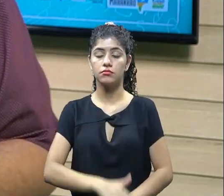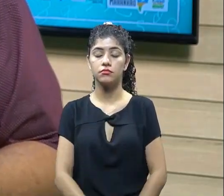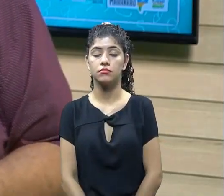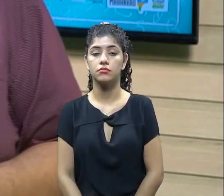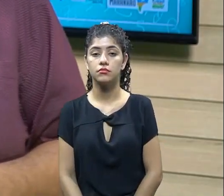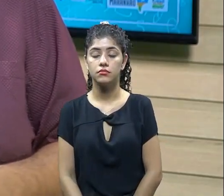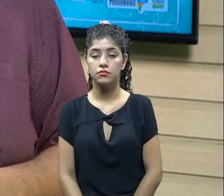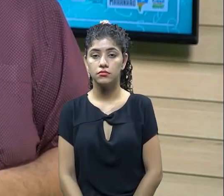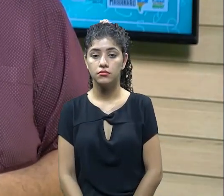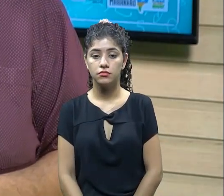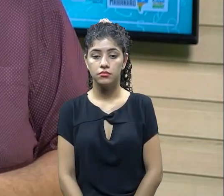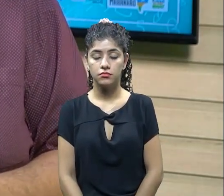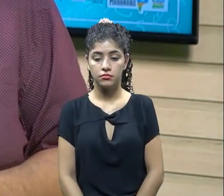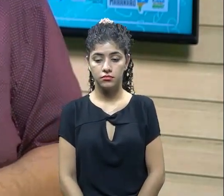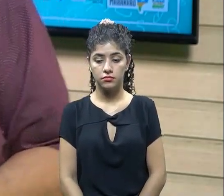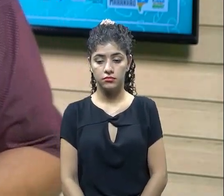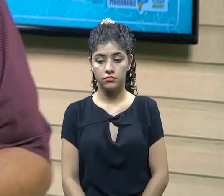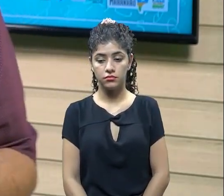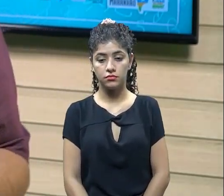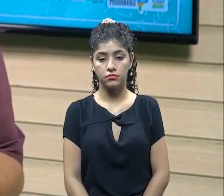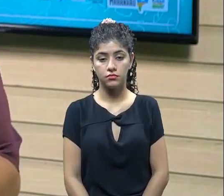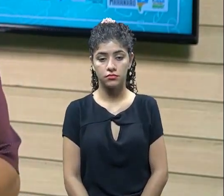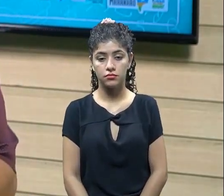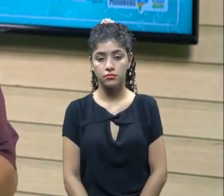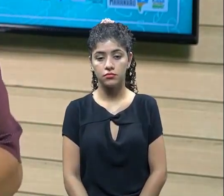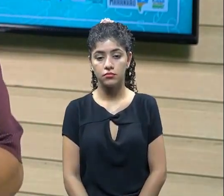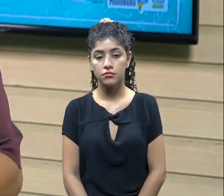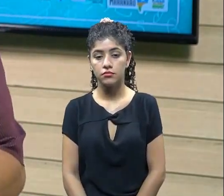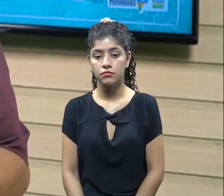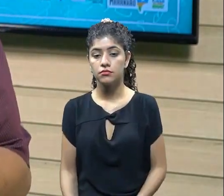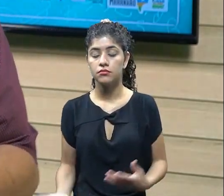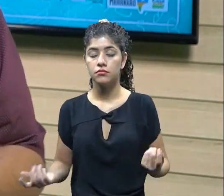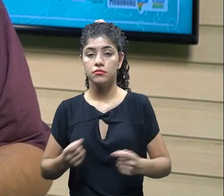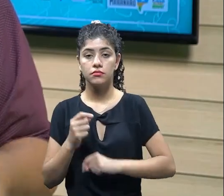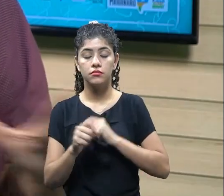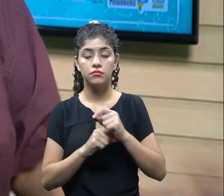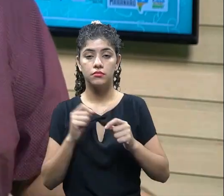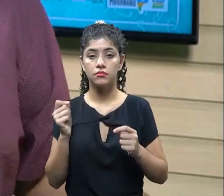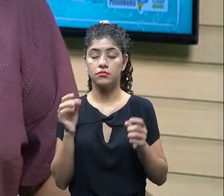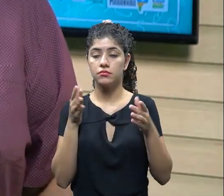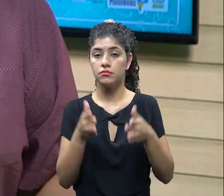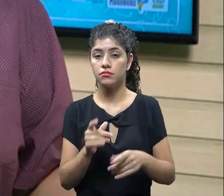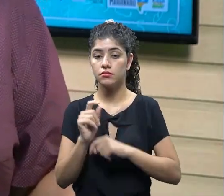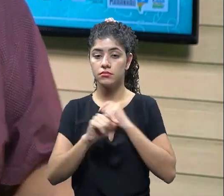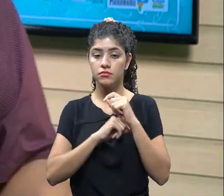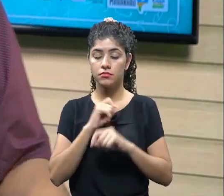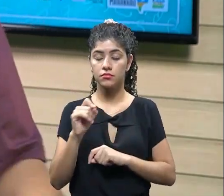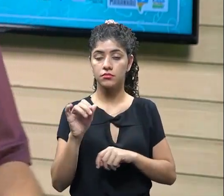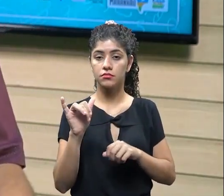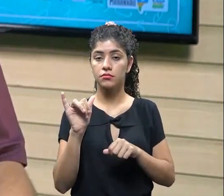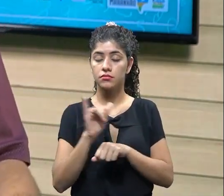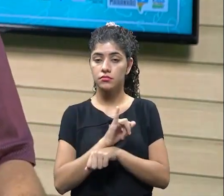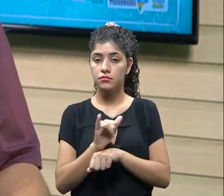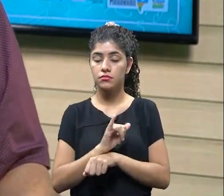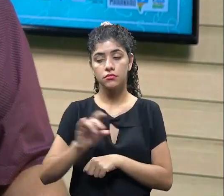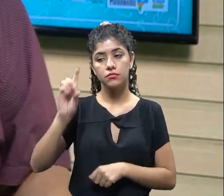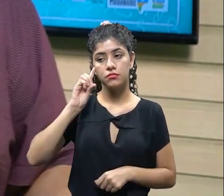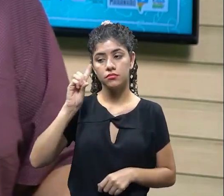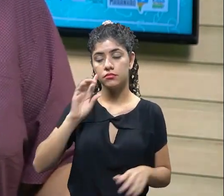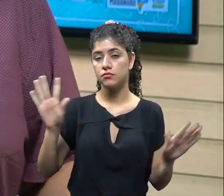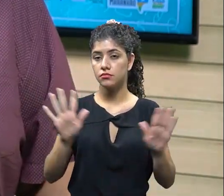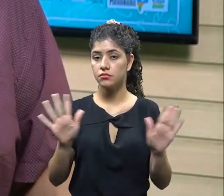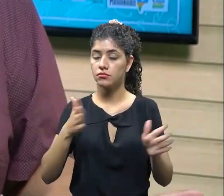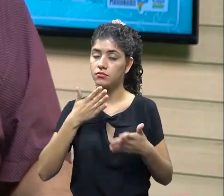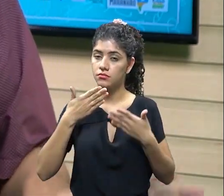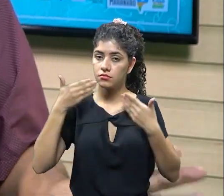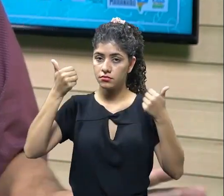esse objetivo final, tá bom? Ou seja, nesse ponto, ele não está ligado diretamente às atividades rotineiras, mas sim algo